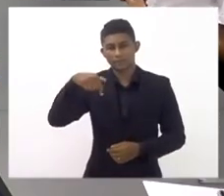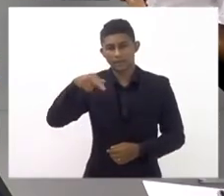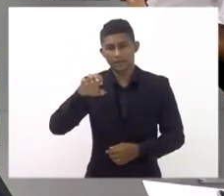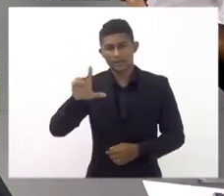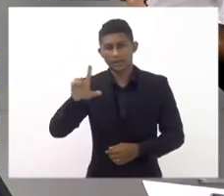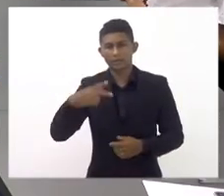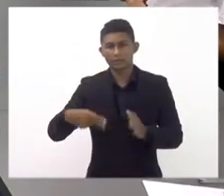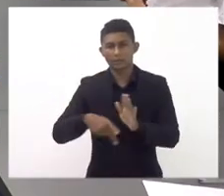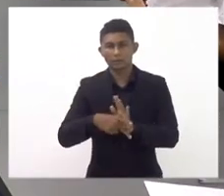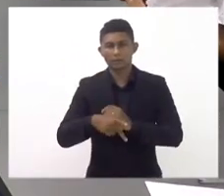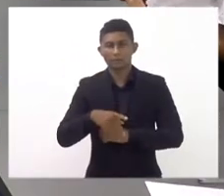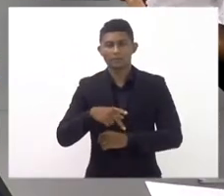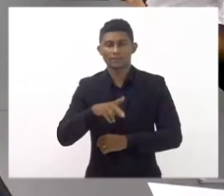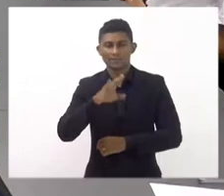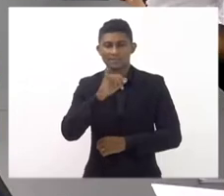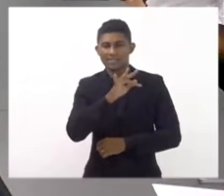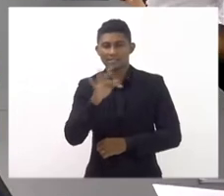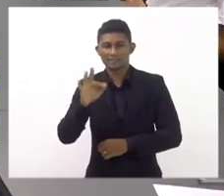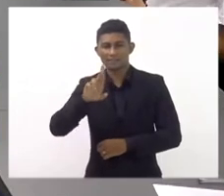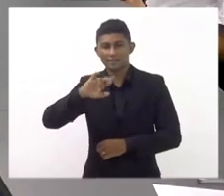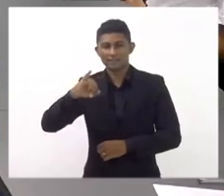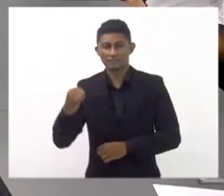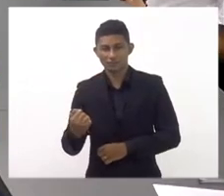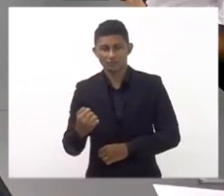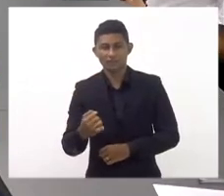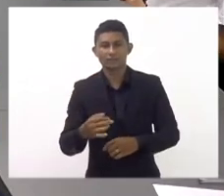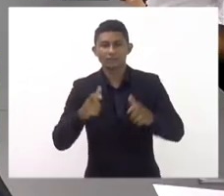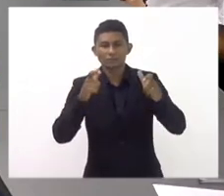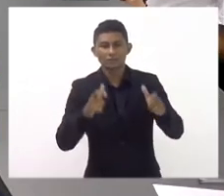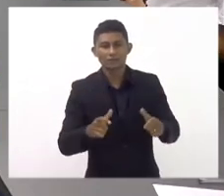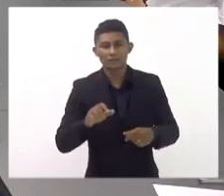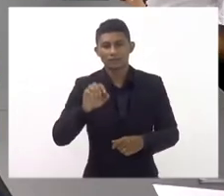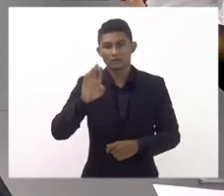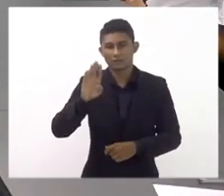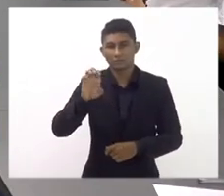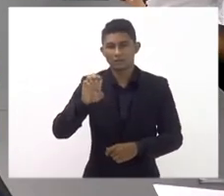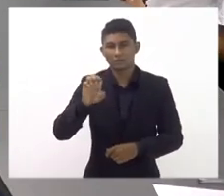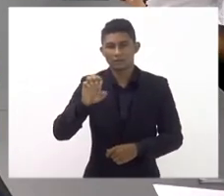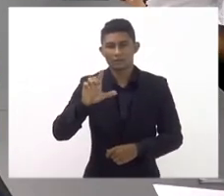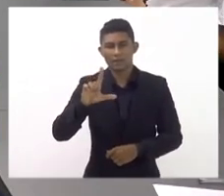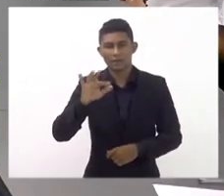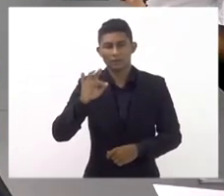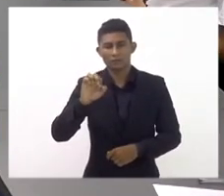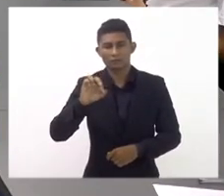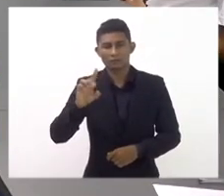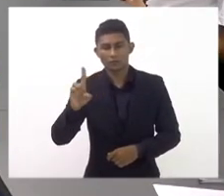IFRJ, Belfor Roxo, para participar da audiência aqui junto conosco.